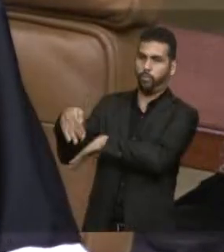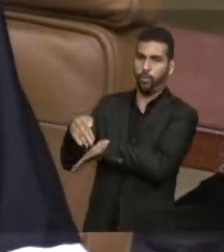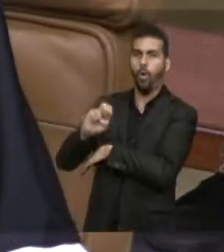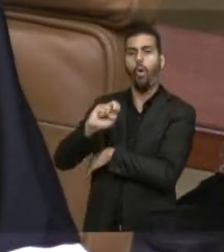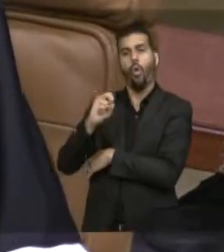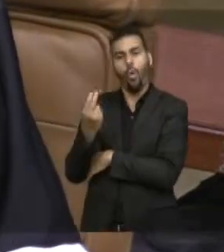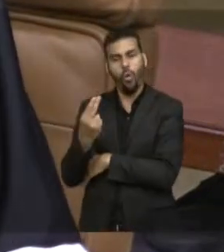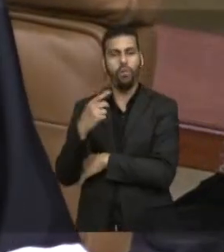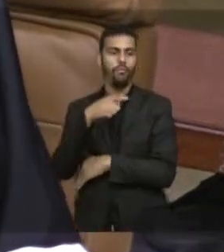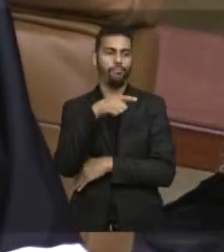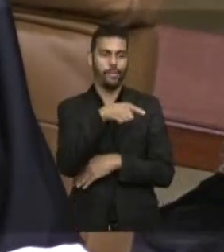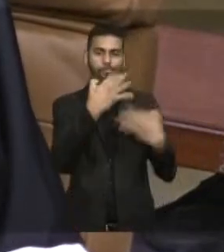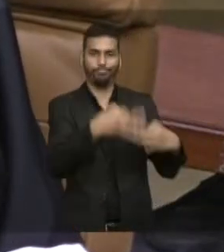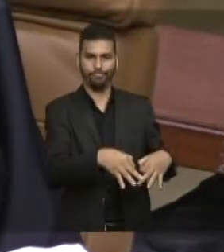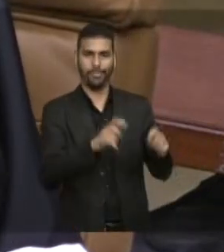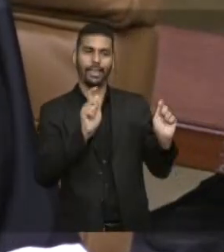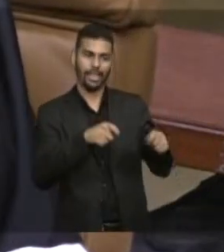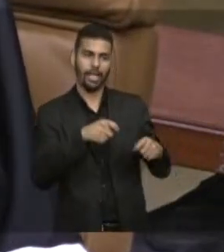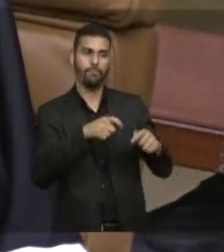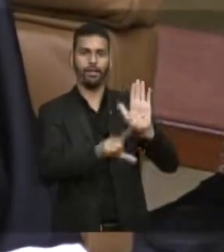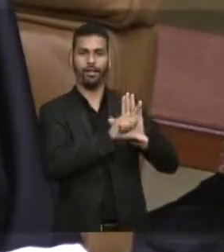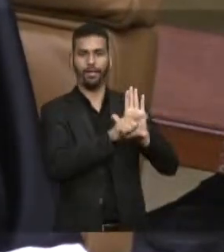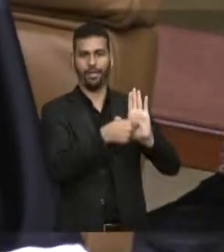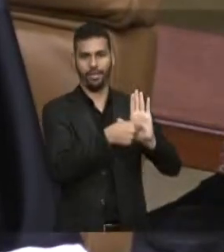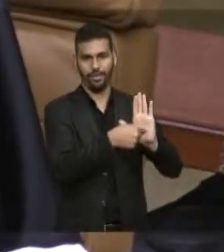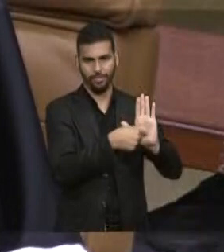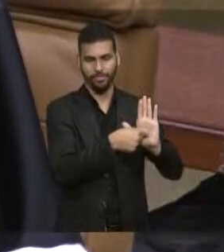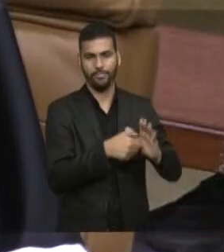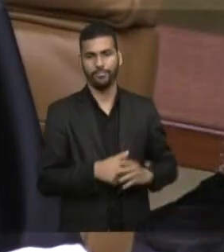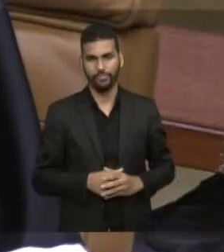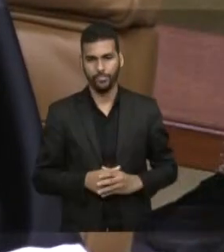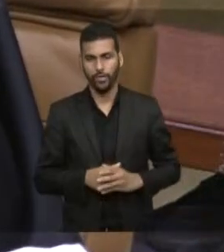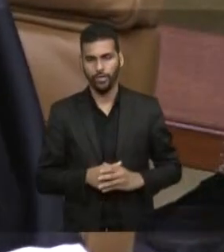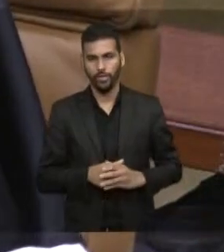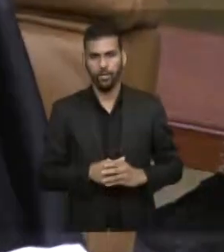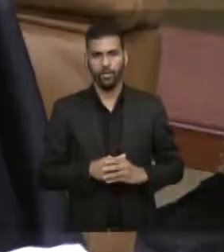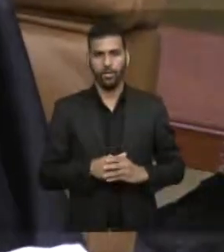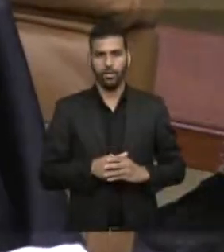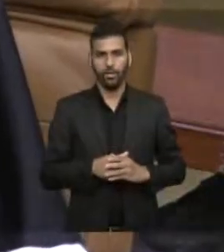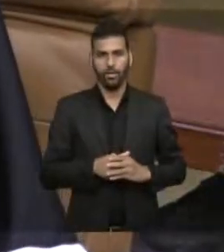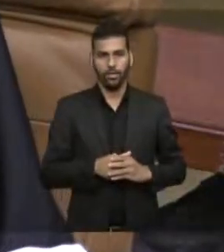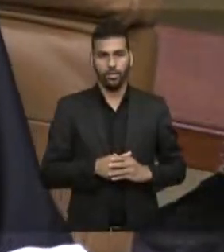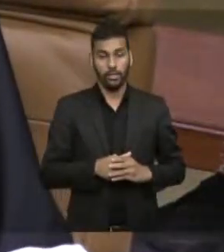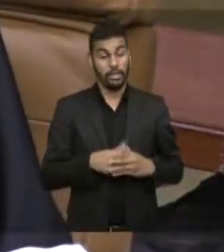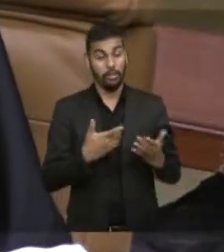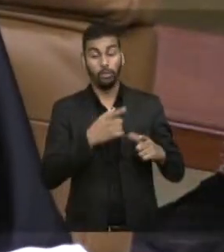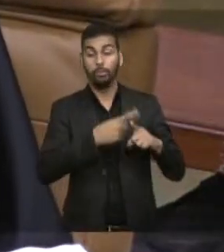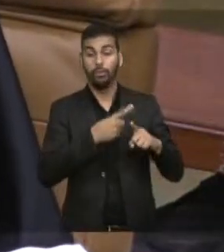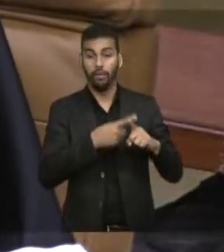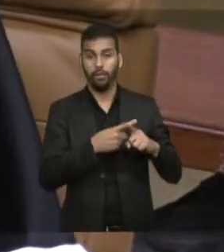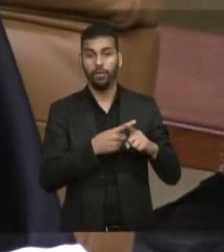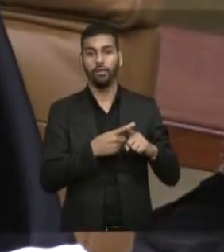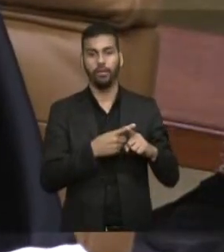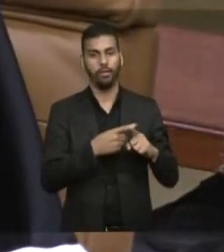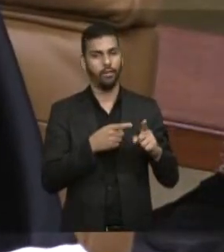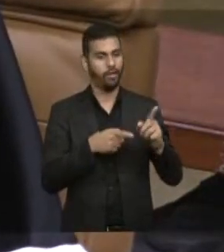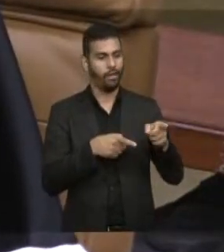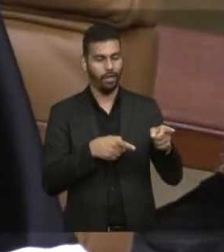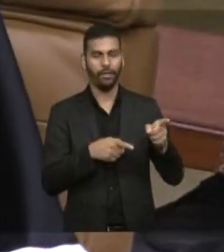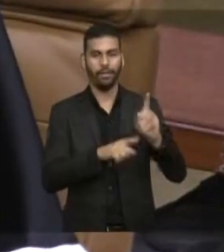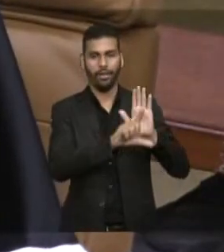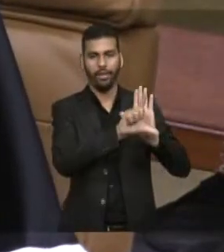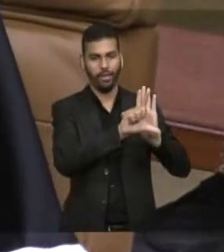trabalho uma vez que nessa área dúvida não há que não há delegação pelo menos Esta é a diretriz